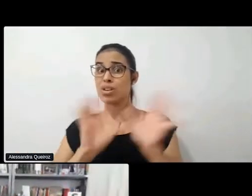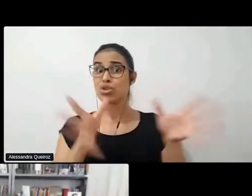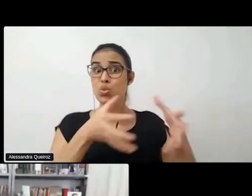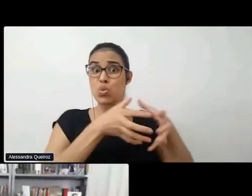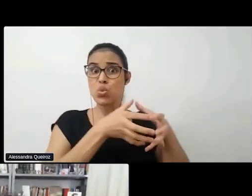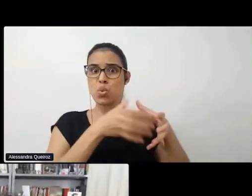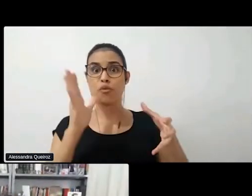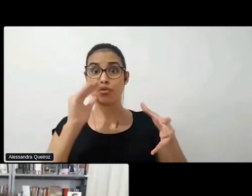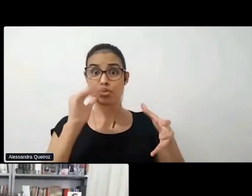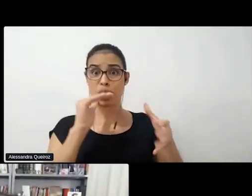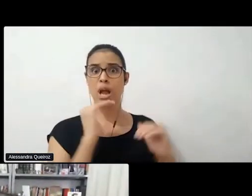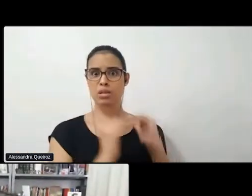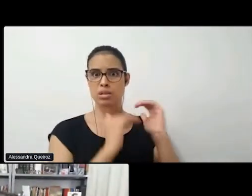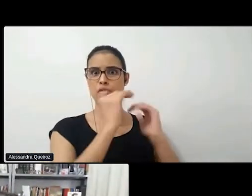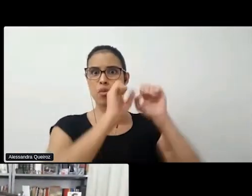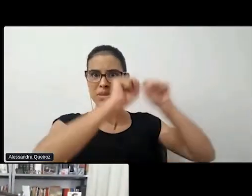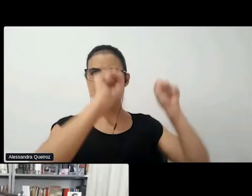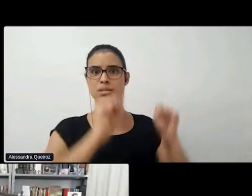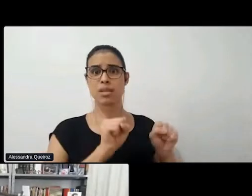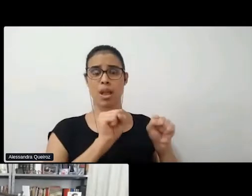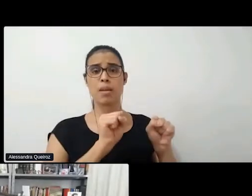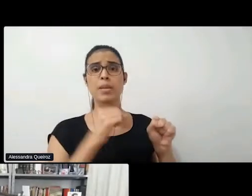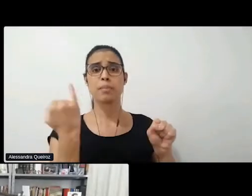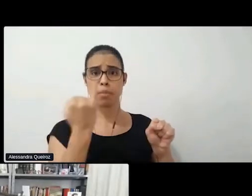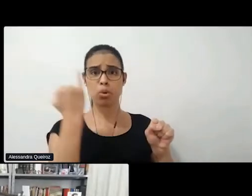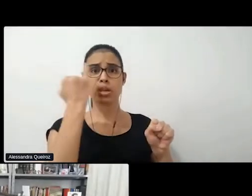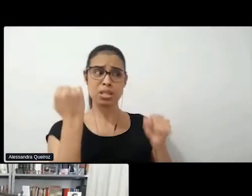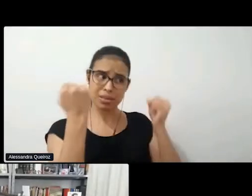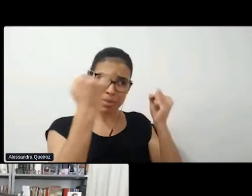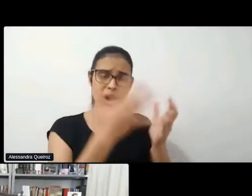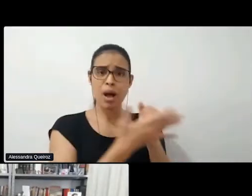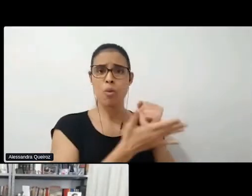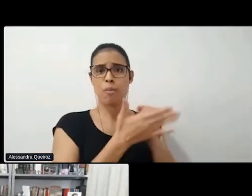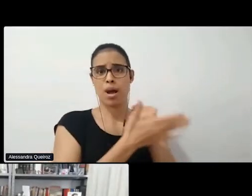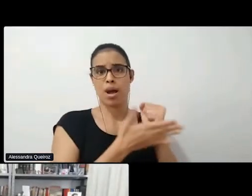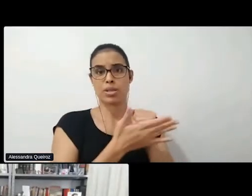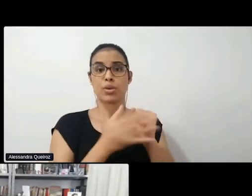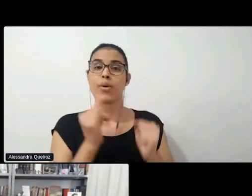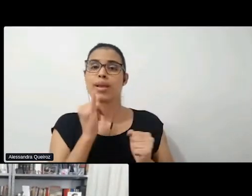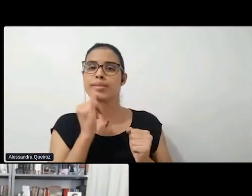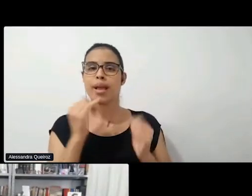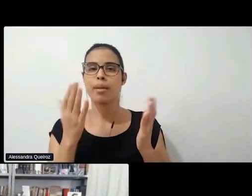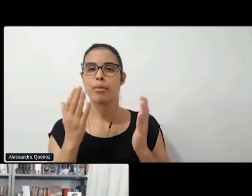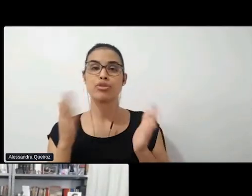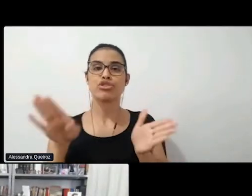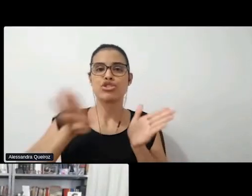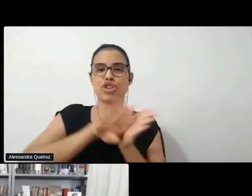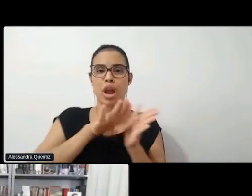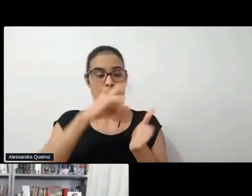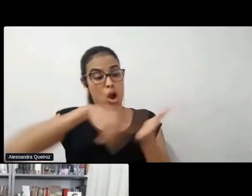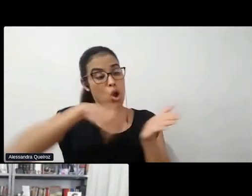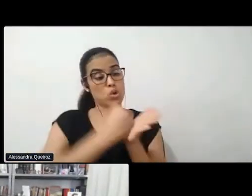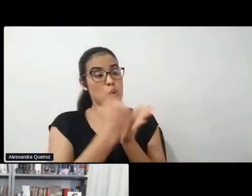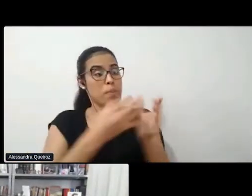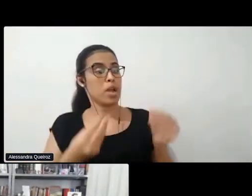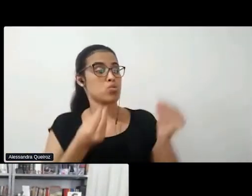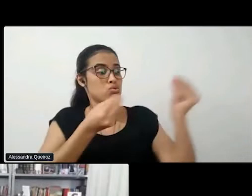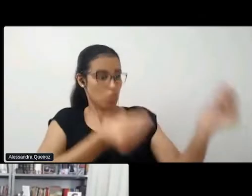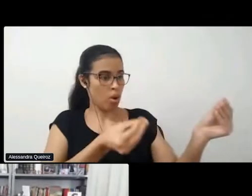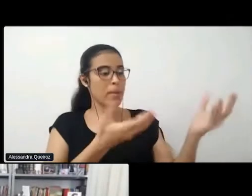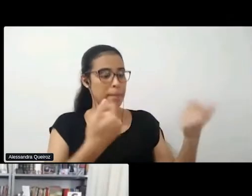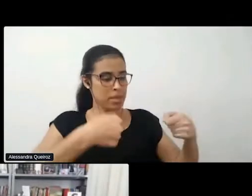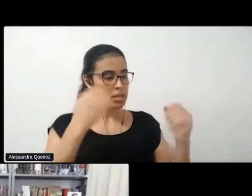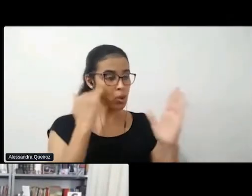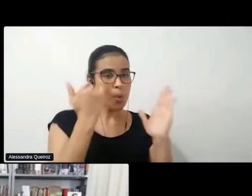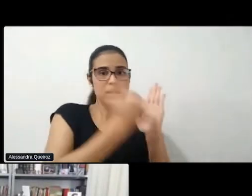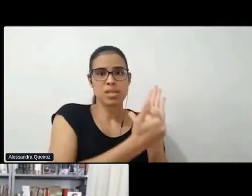com um documento, uma especificação e falar, olha, implemente, porque tem a documentação aí, no meu caso que é o